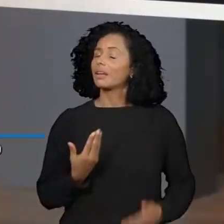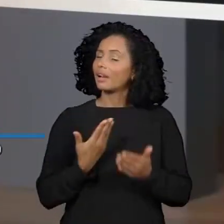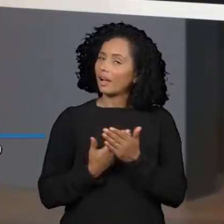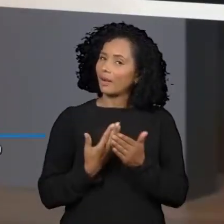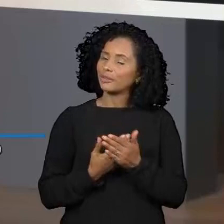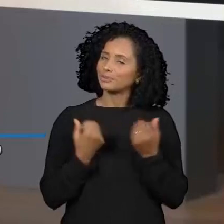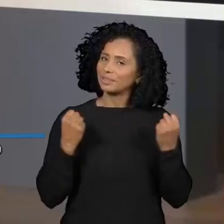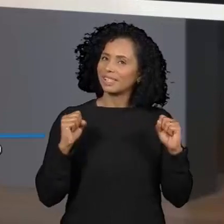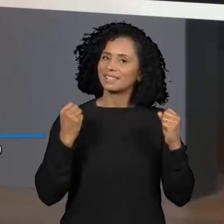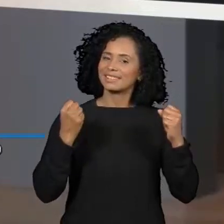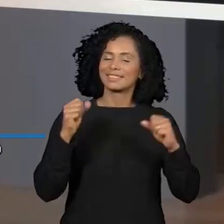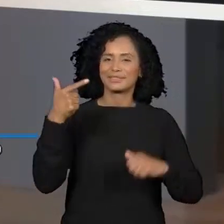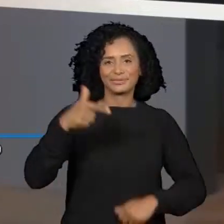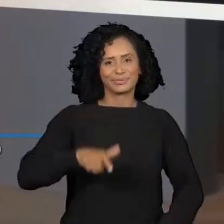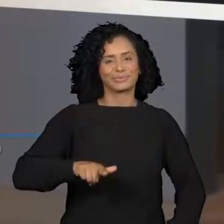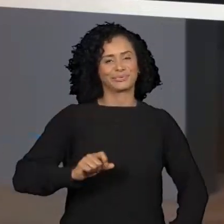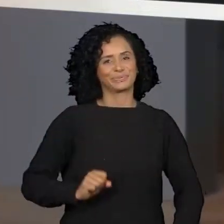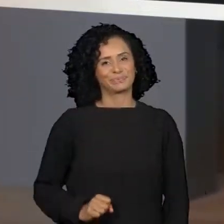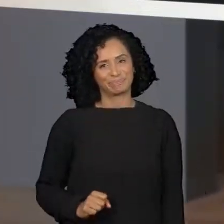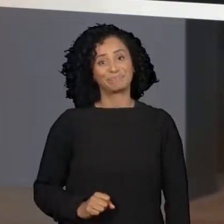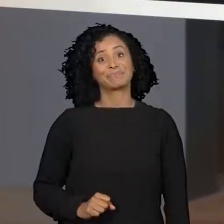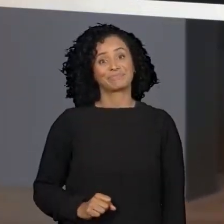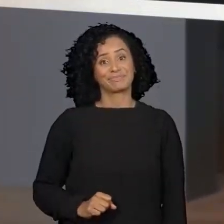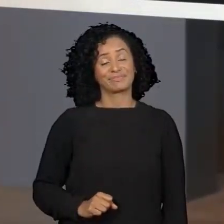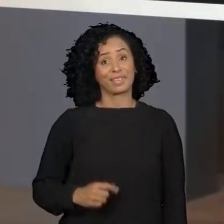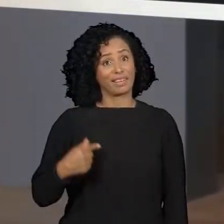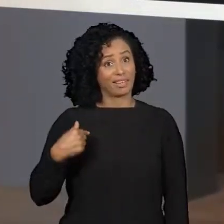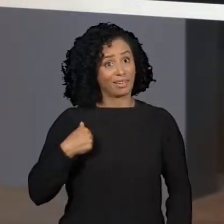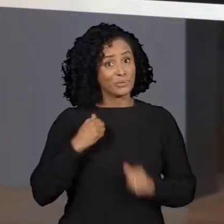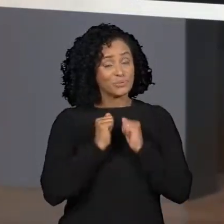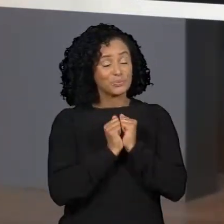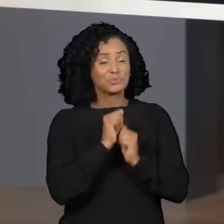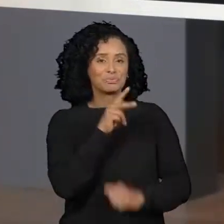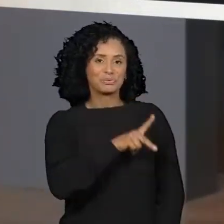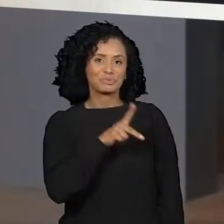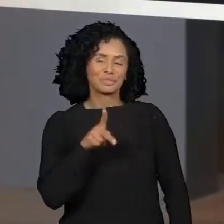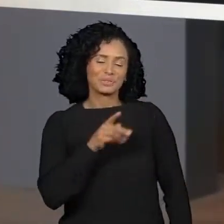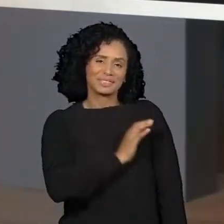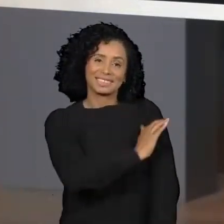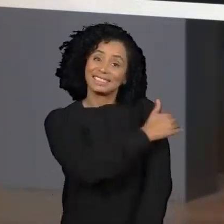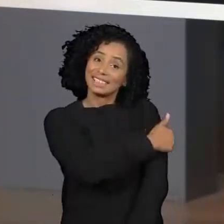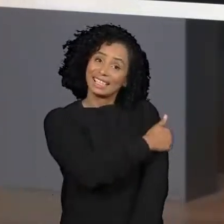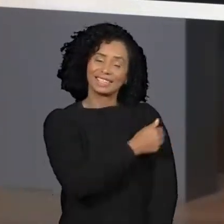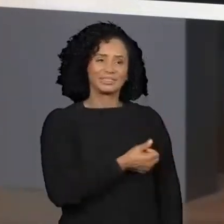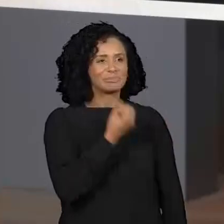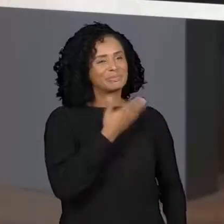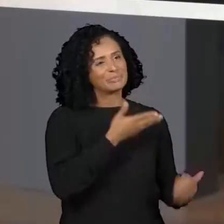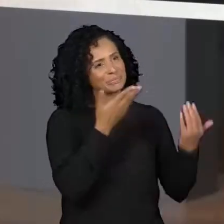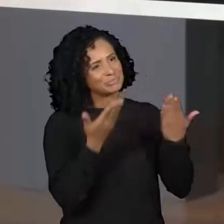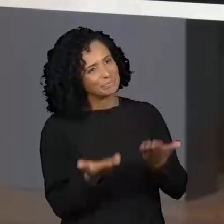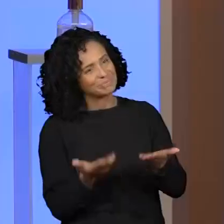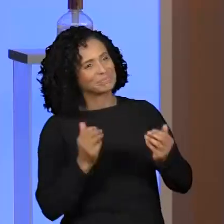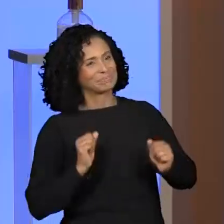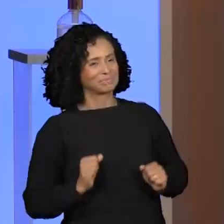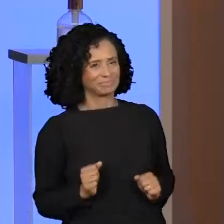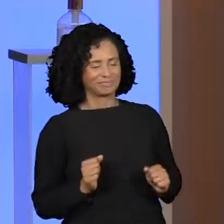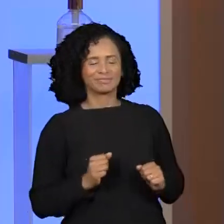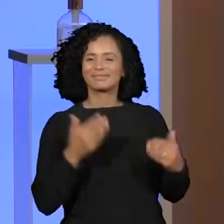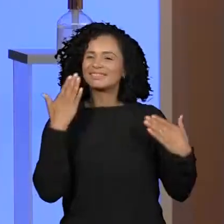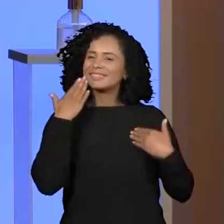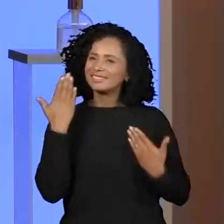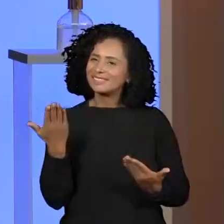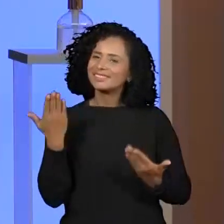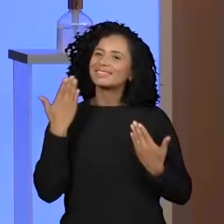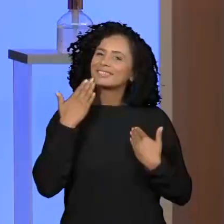de Educação Física. E hoje estou super bem acompanhada do professor Adriano. Seja muito bem-vindo, professor. Obrigado,